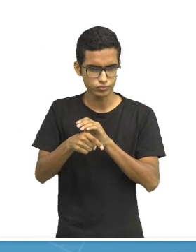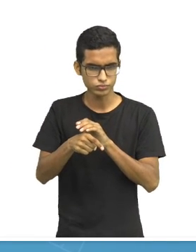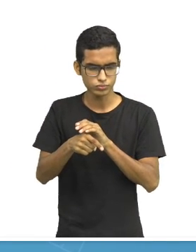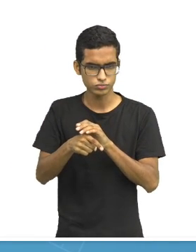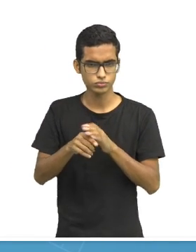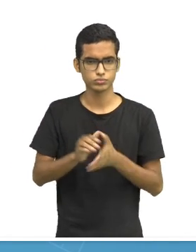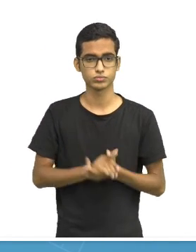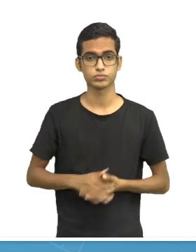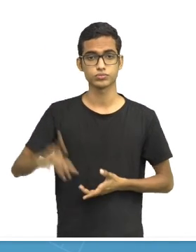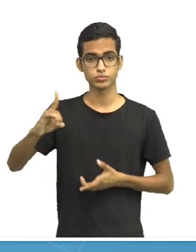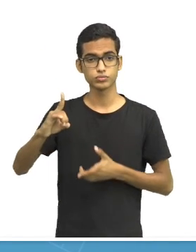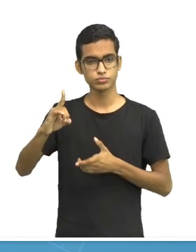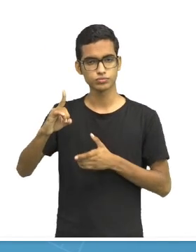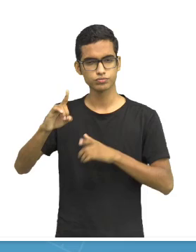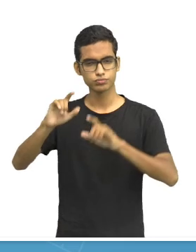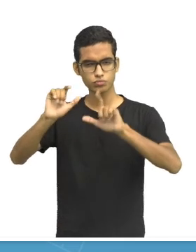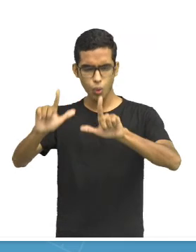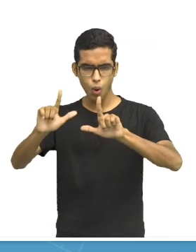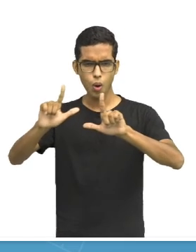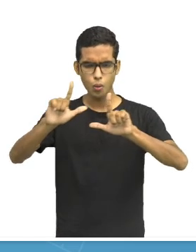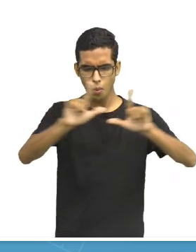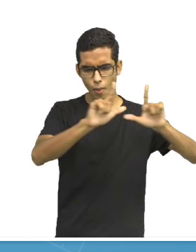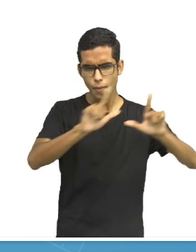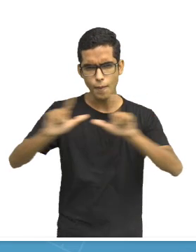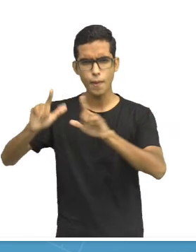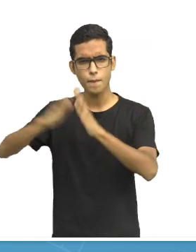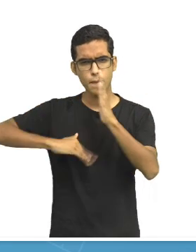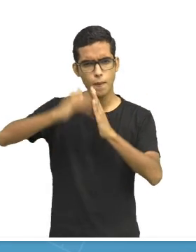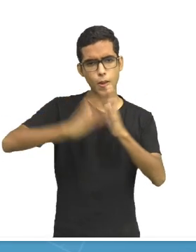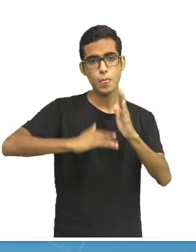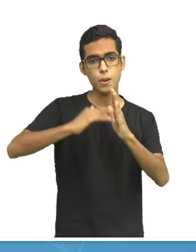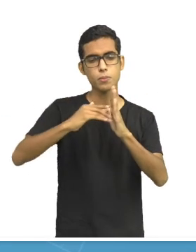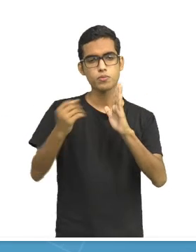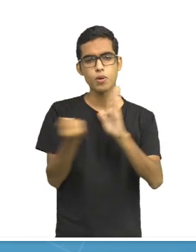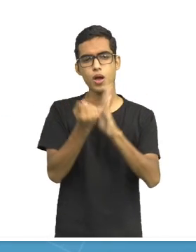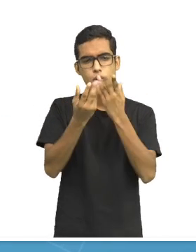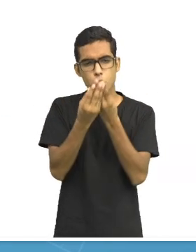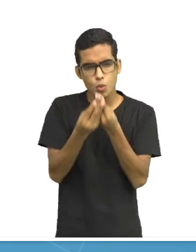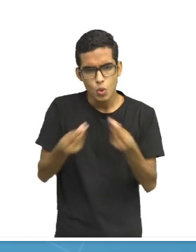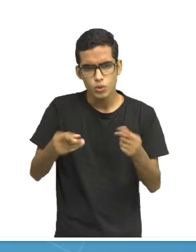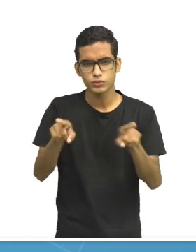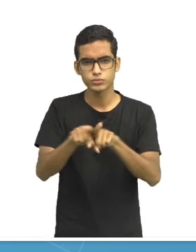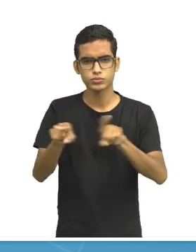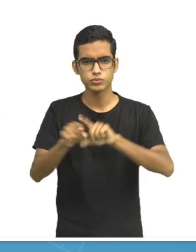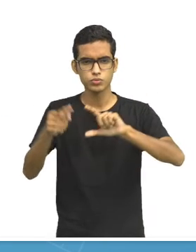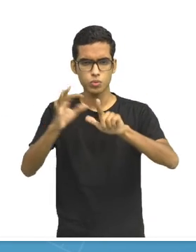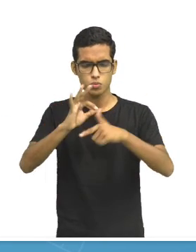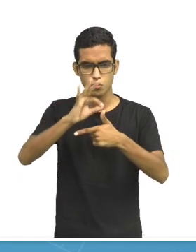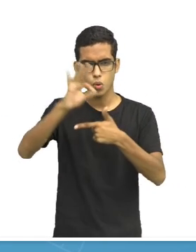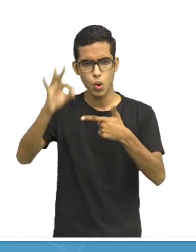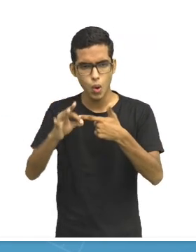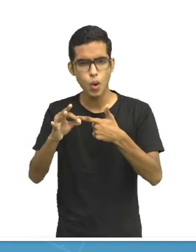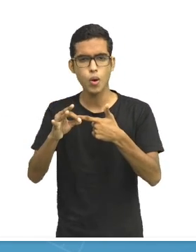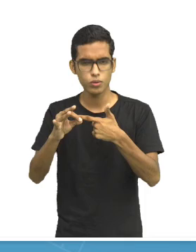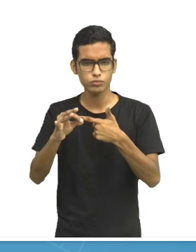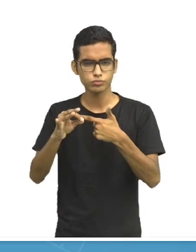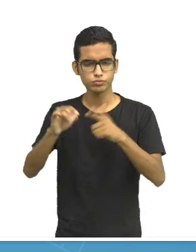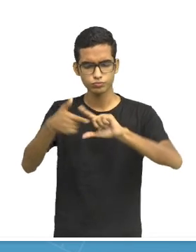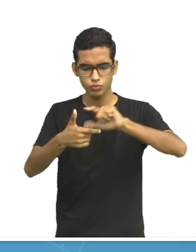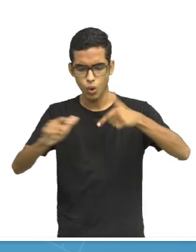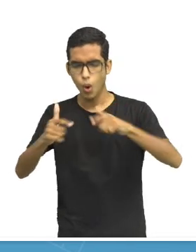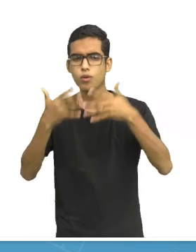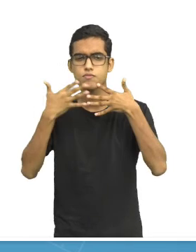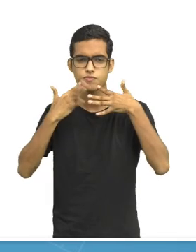são marcadas pela decomposição e geometrização das formas naturais. Então, analise a obra de